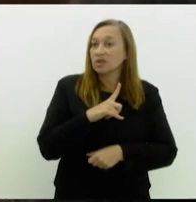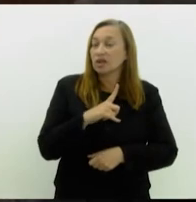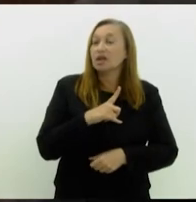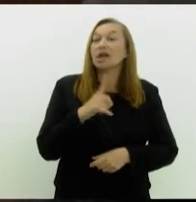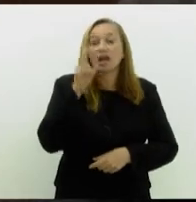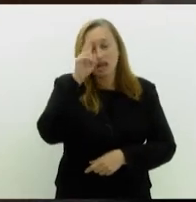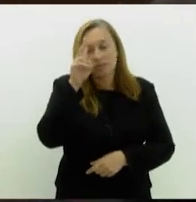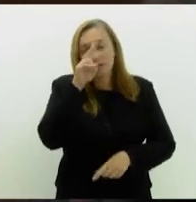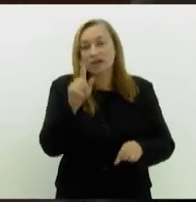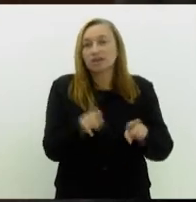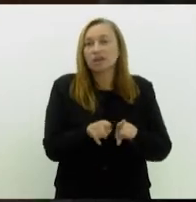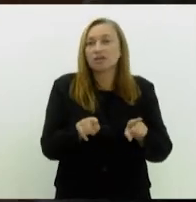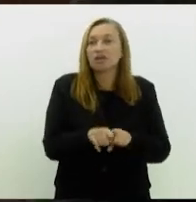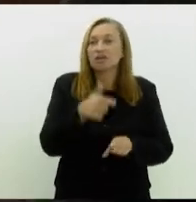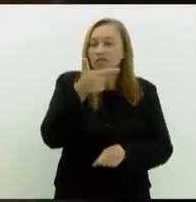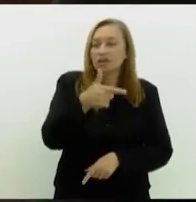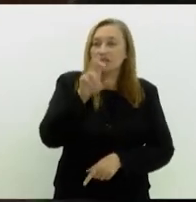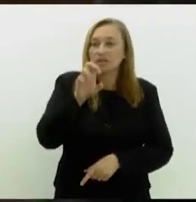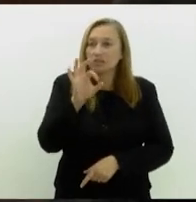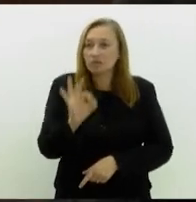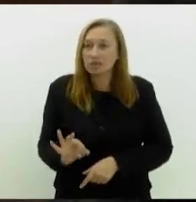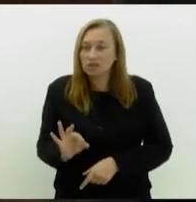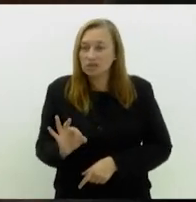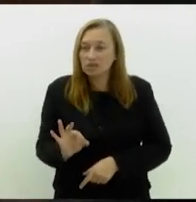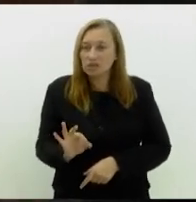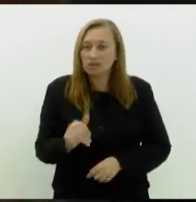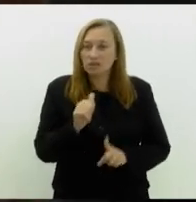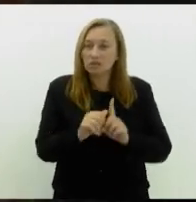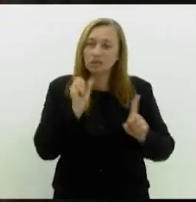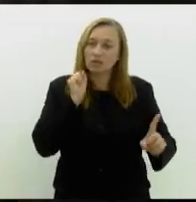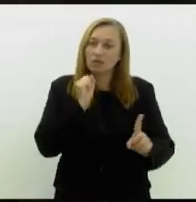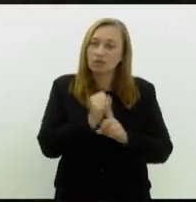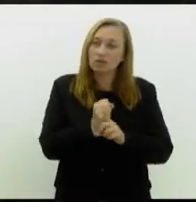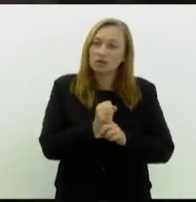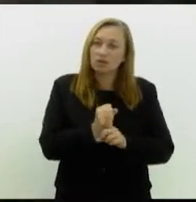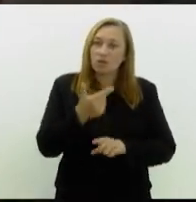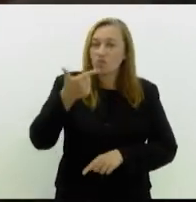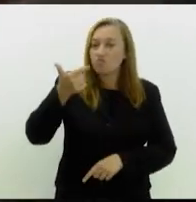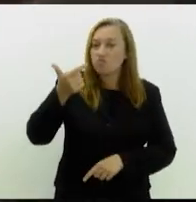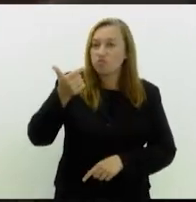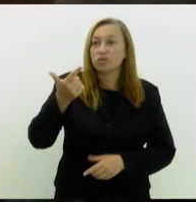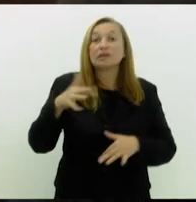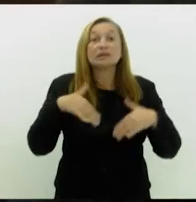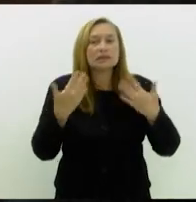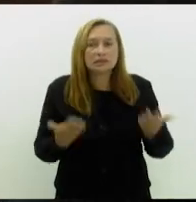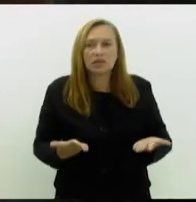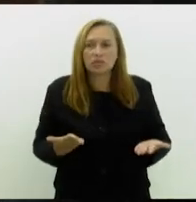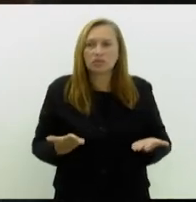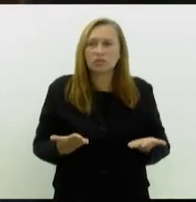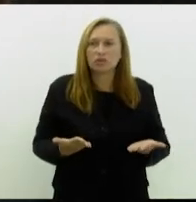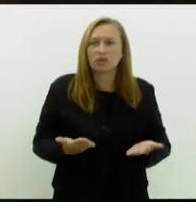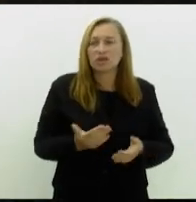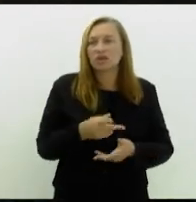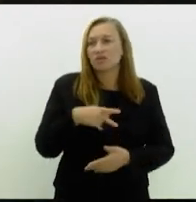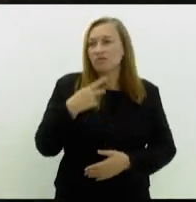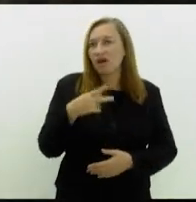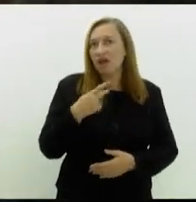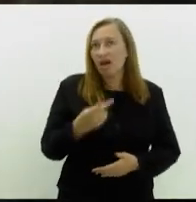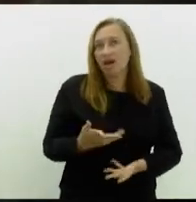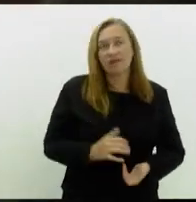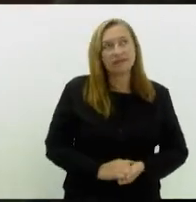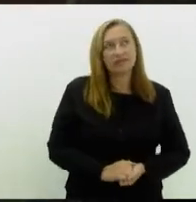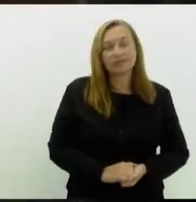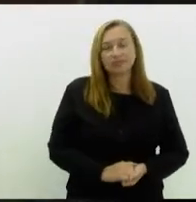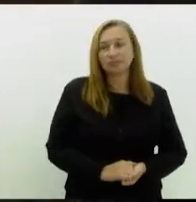eh 25% dos casos de feminicídio São com arma de fogo então não adianta dizer que